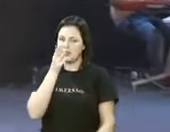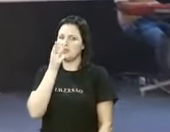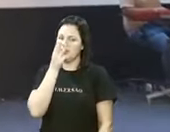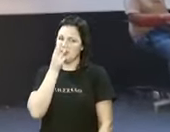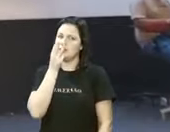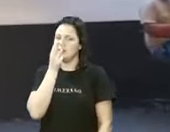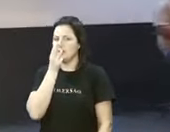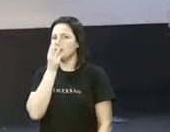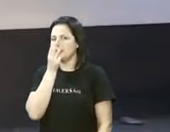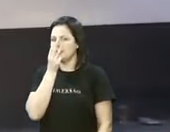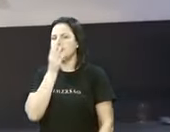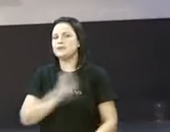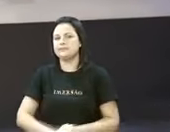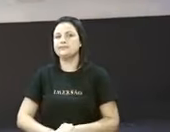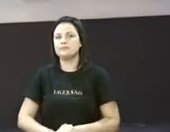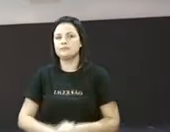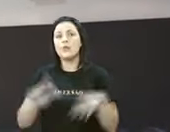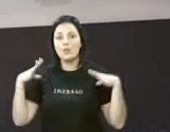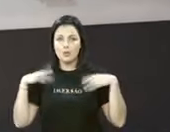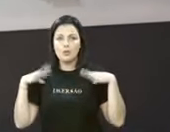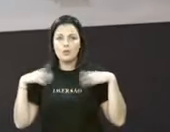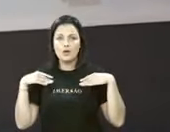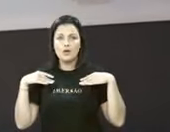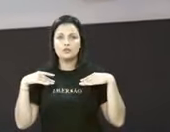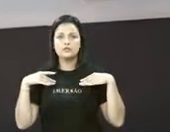área que poderia atrapalhar a proposta de Deus.